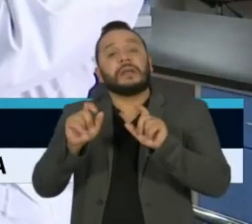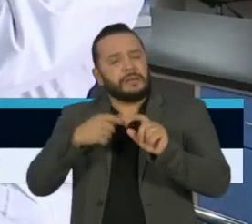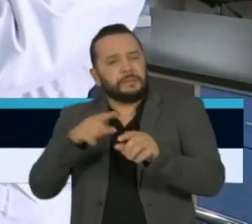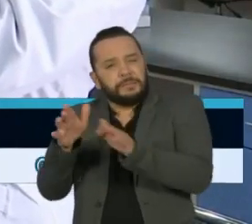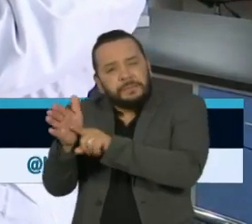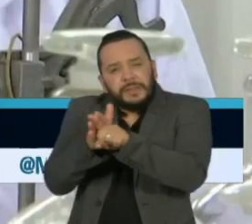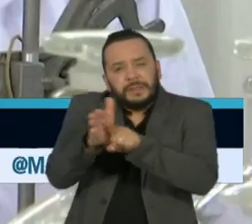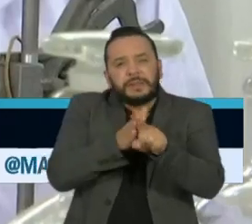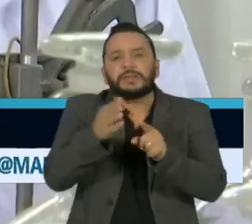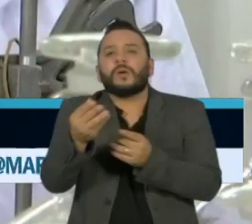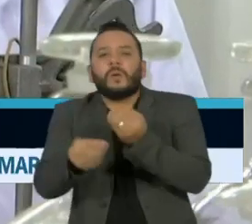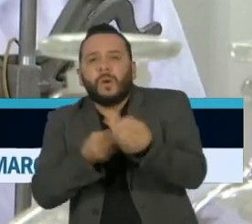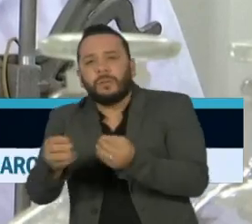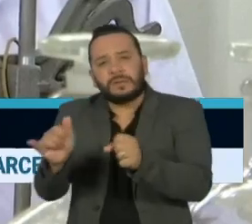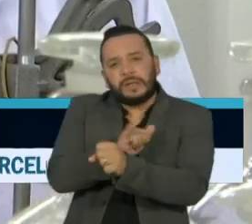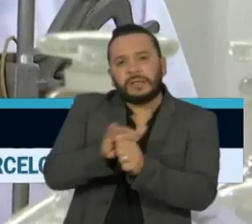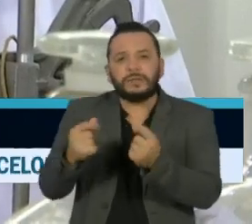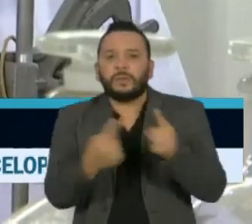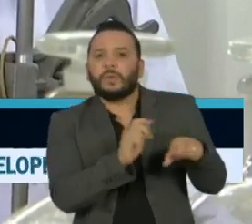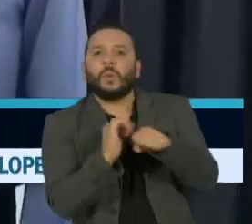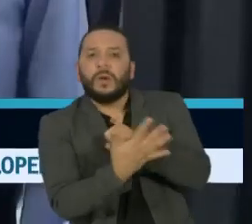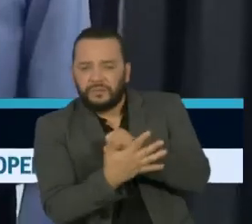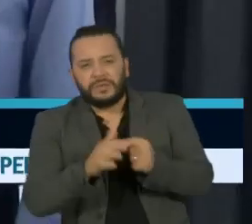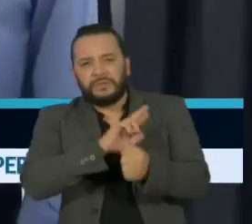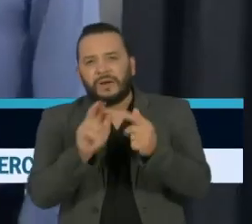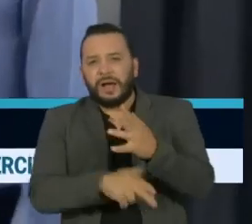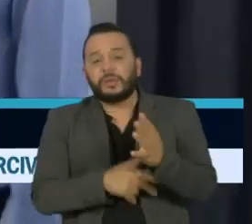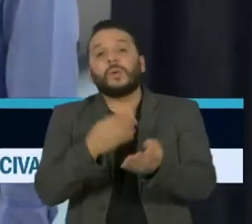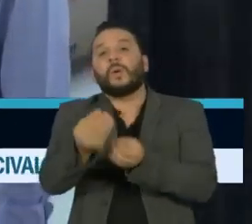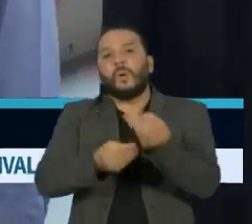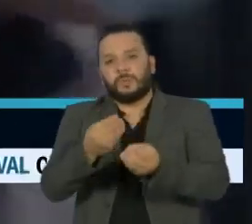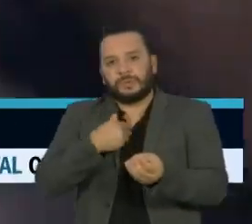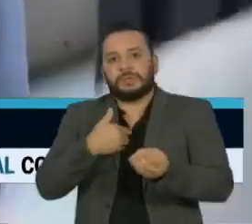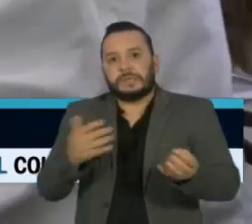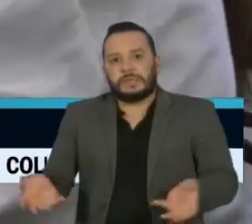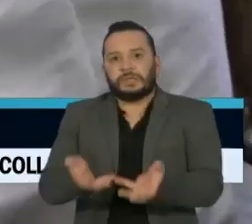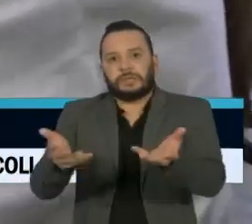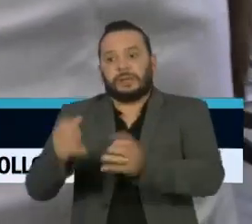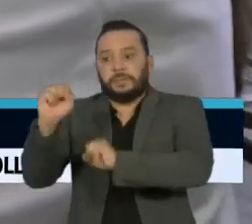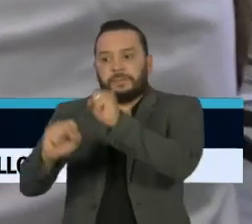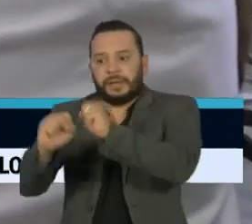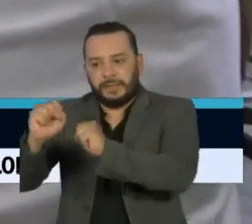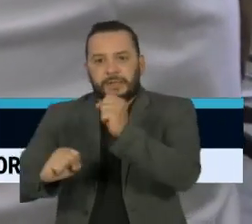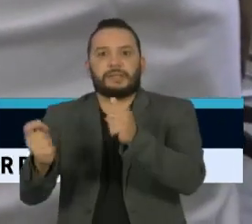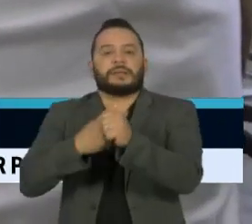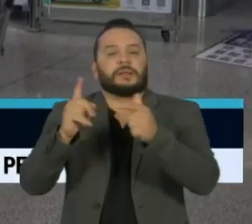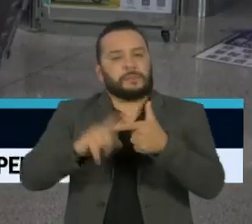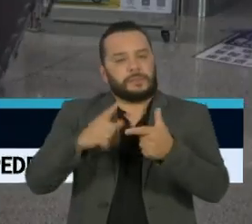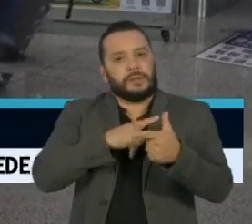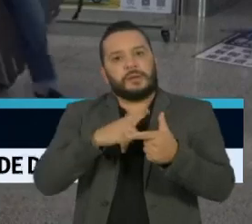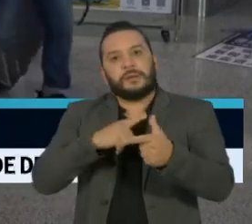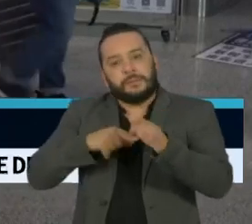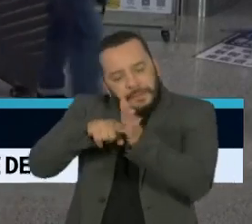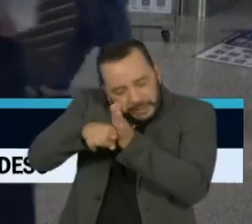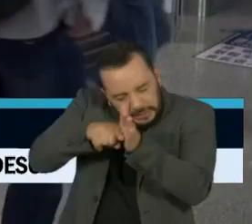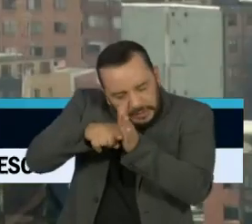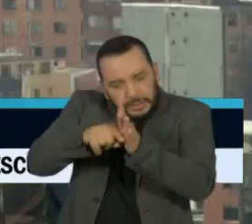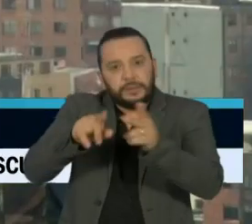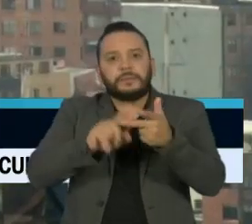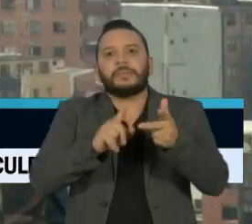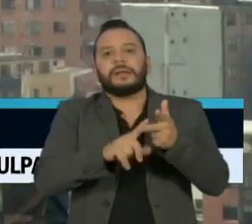medidas adotadas para enfrentar a pandemia, como estímulo a empresas, produção de pesquisas e de bens e